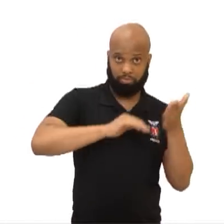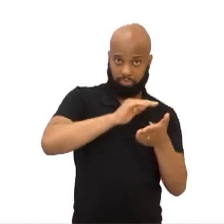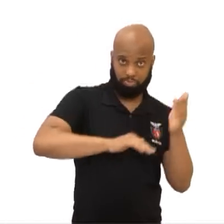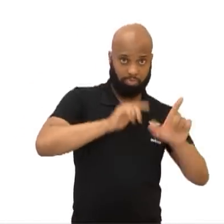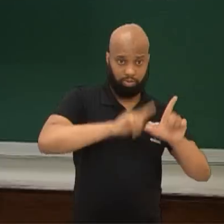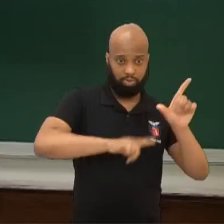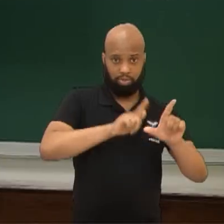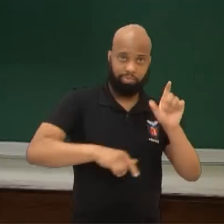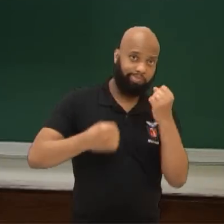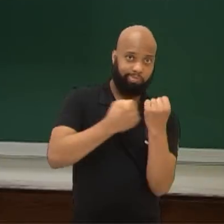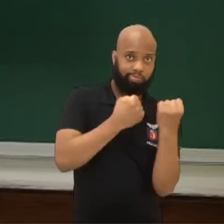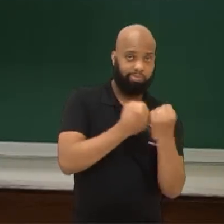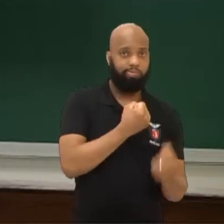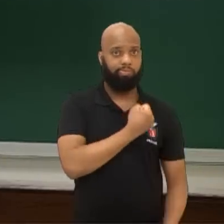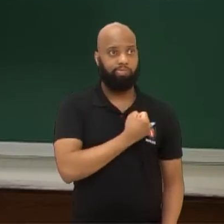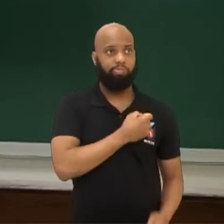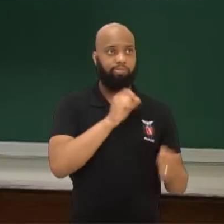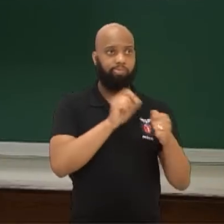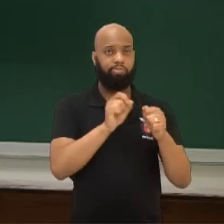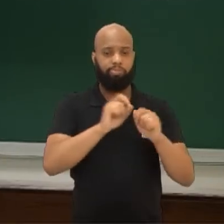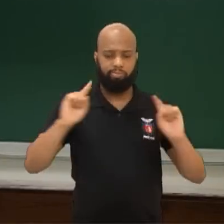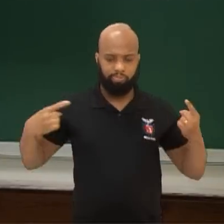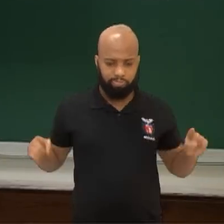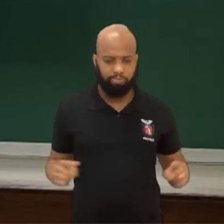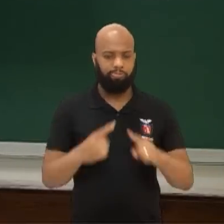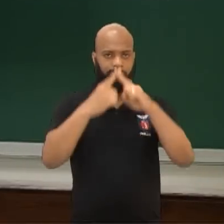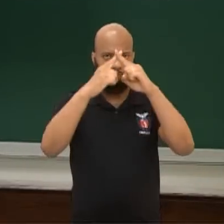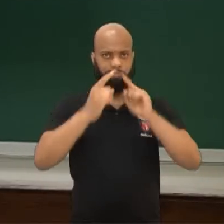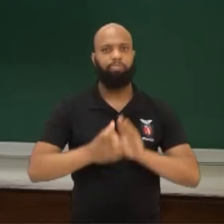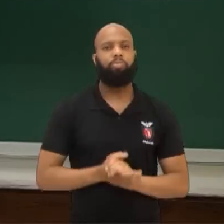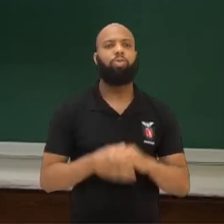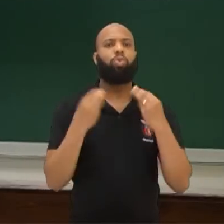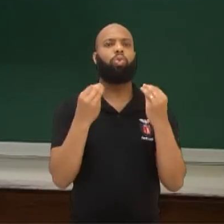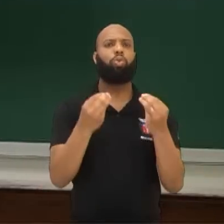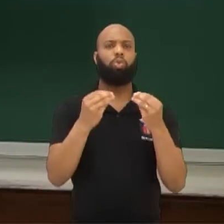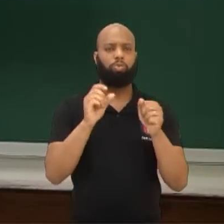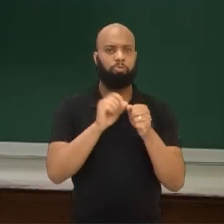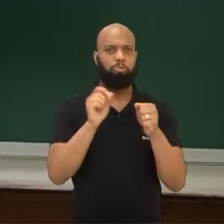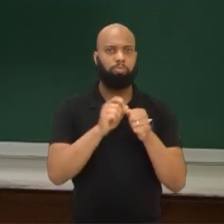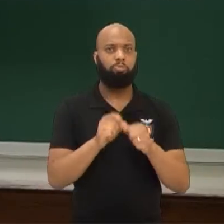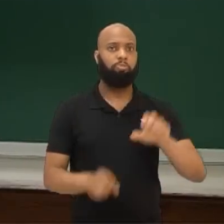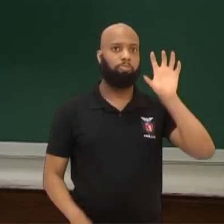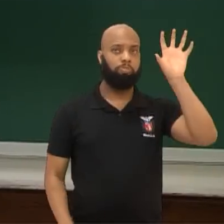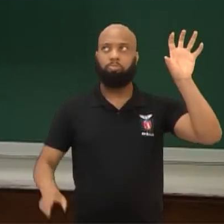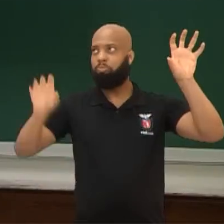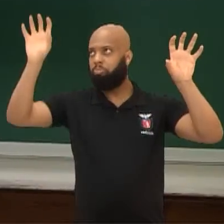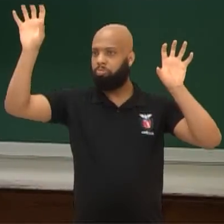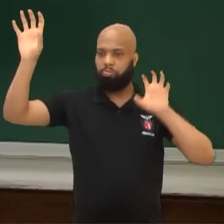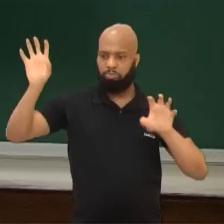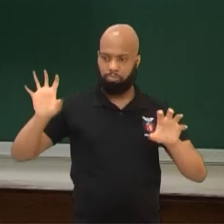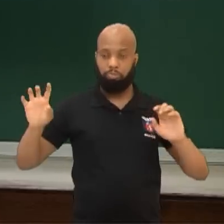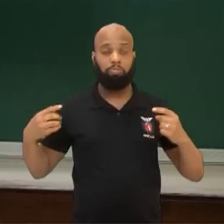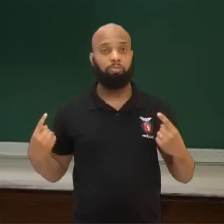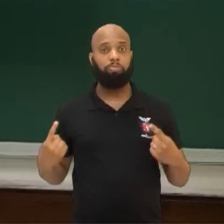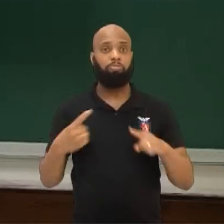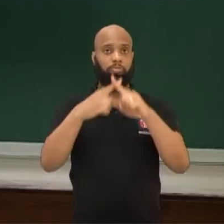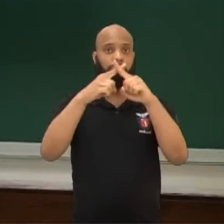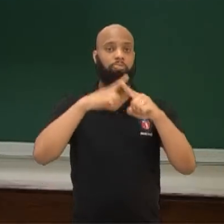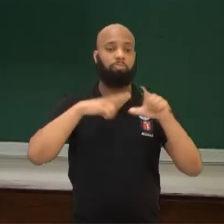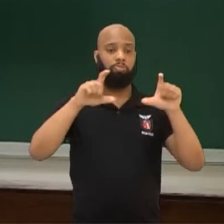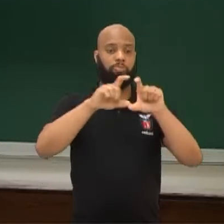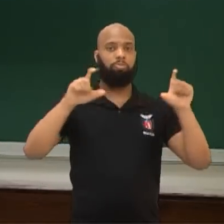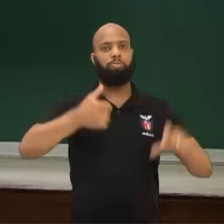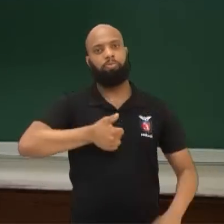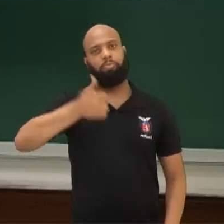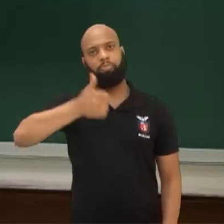ó, vou usar a regra de 3 simples. Como é que eu faço? Multiplico cruzado e caio numa equaçãozinha